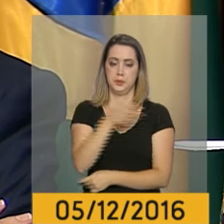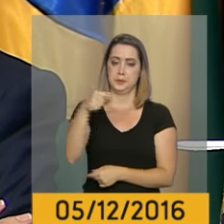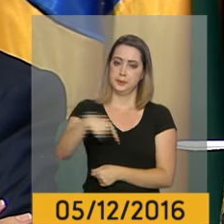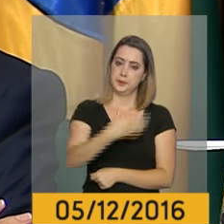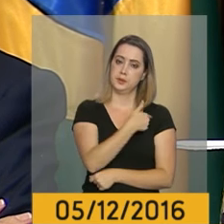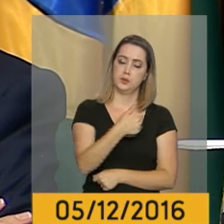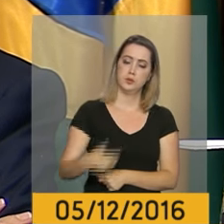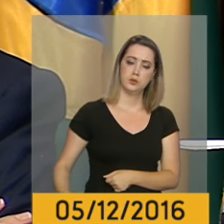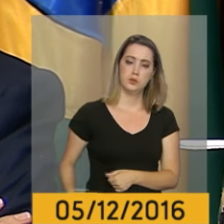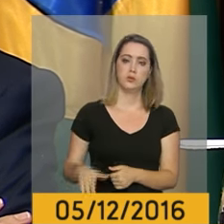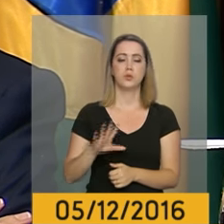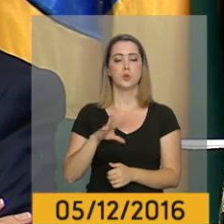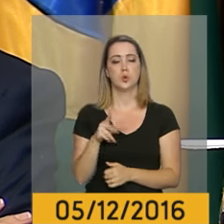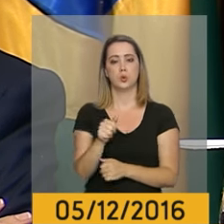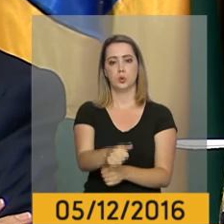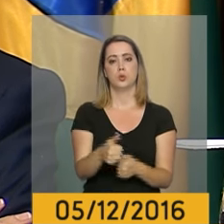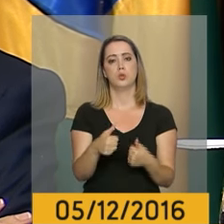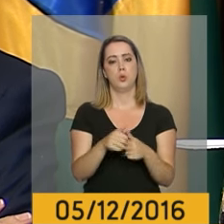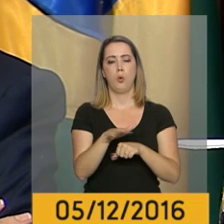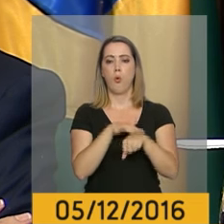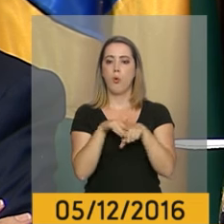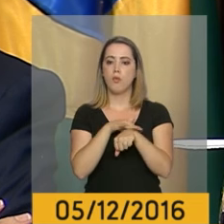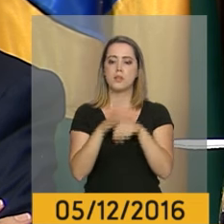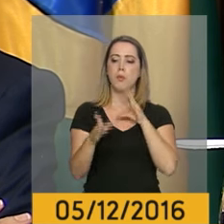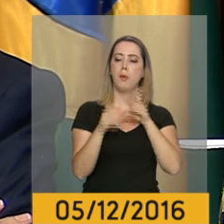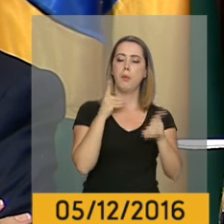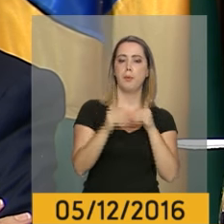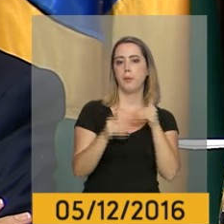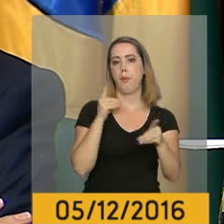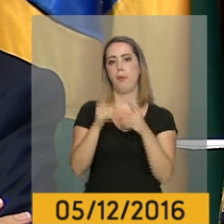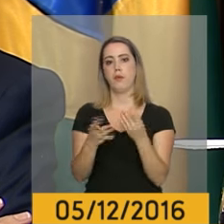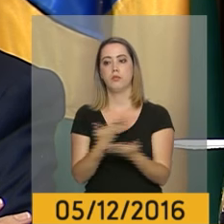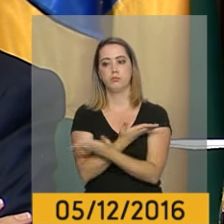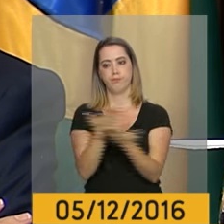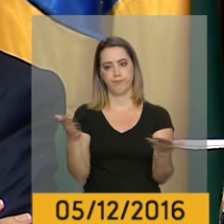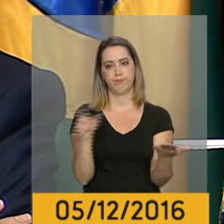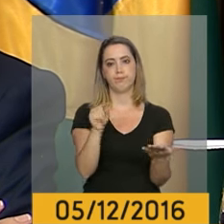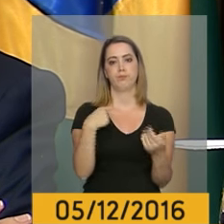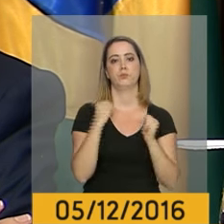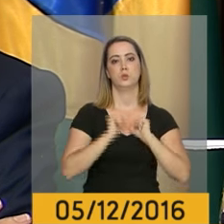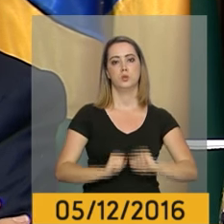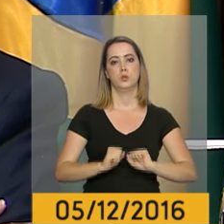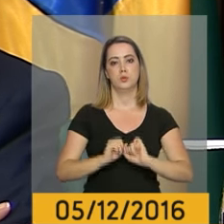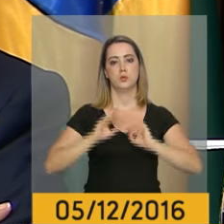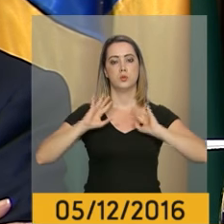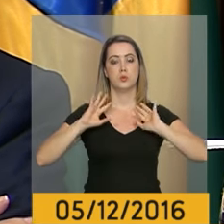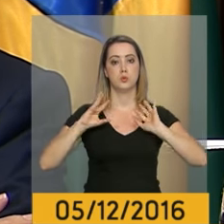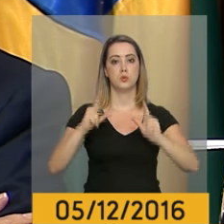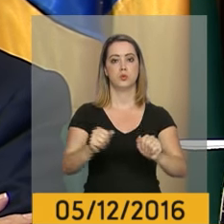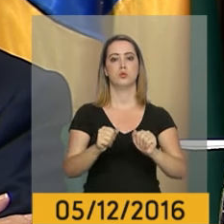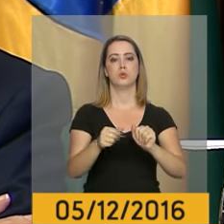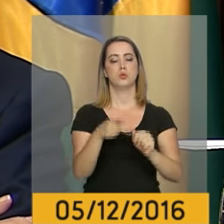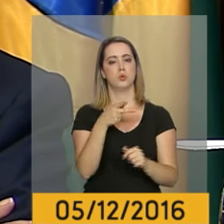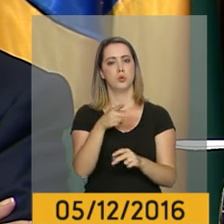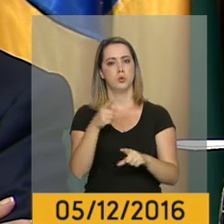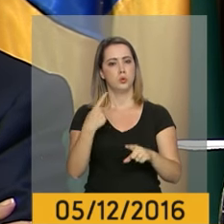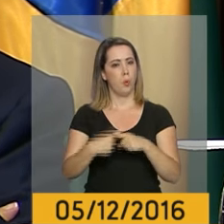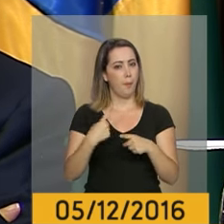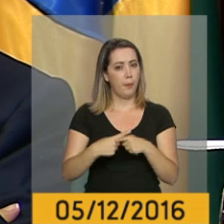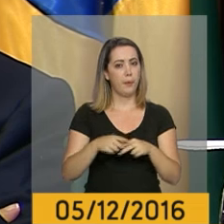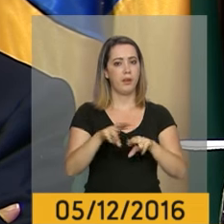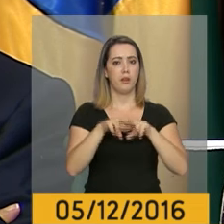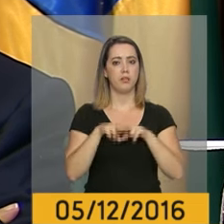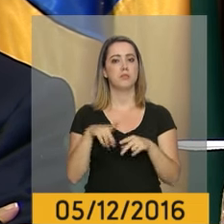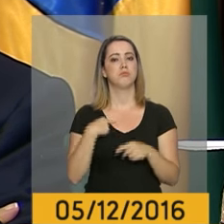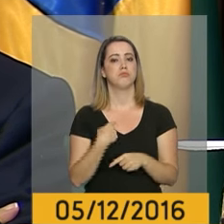do governo estarão a todo momento conversando, dialogando com os senhores para que nós tenhamos todos os argumentos necessários a chegarmos